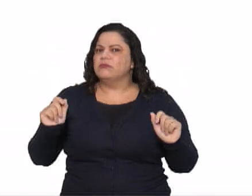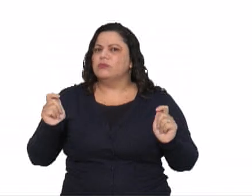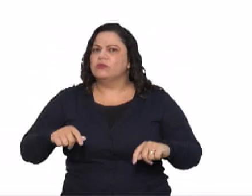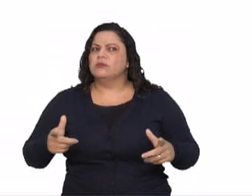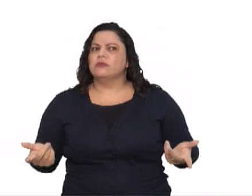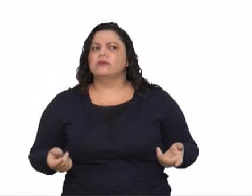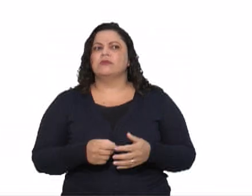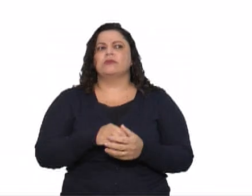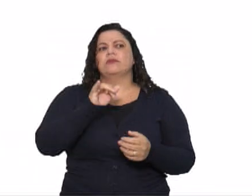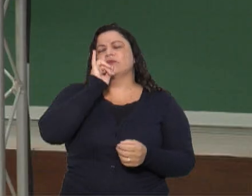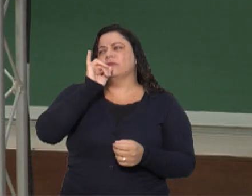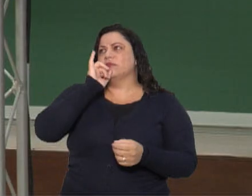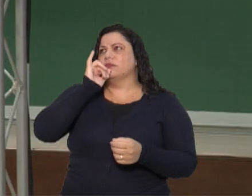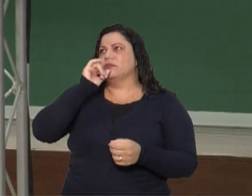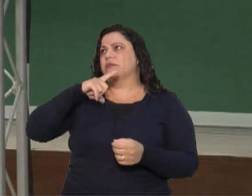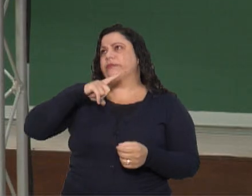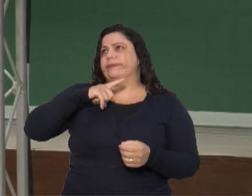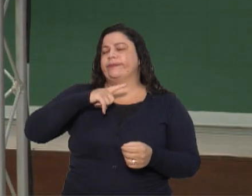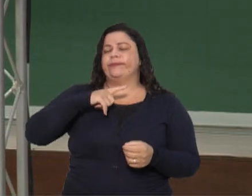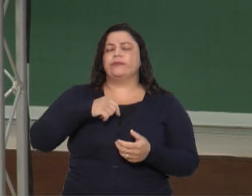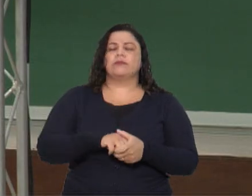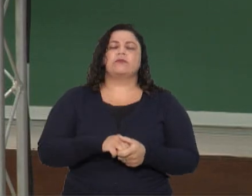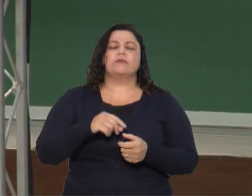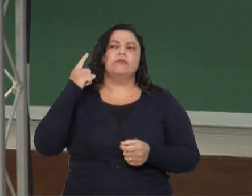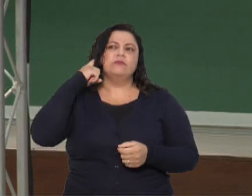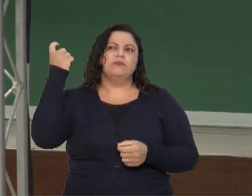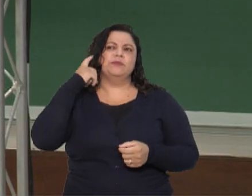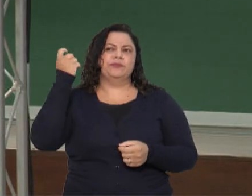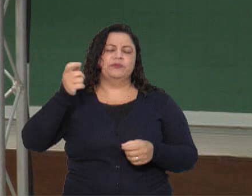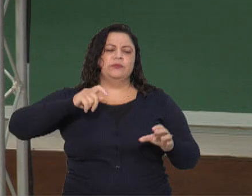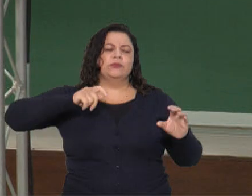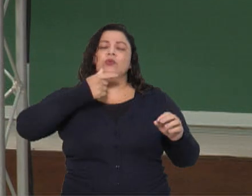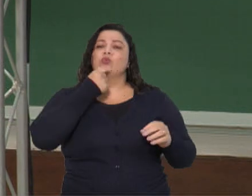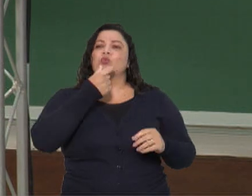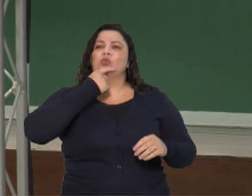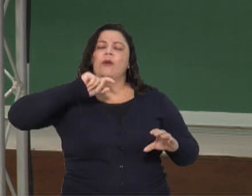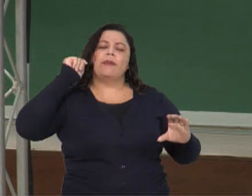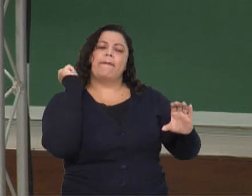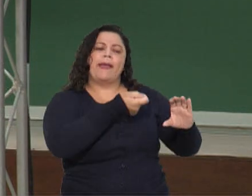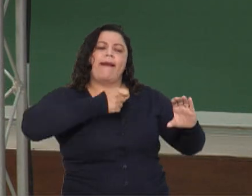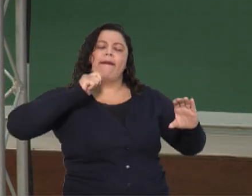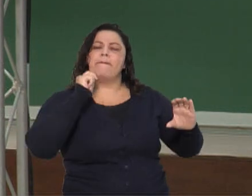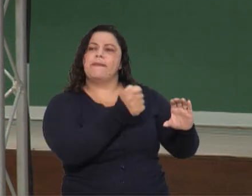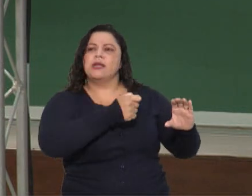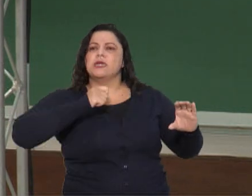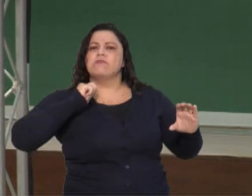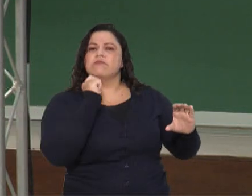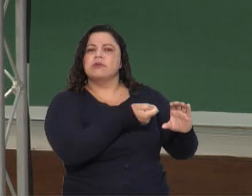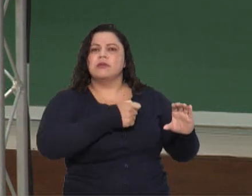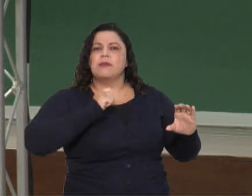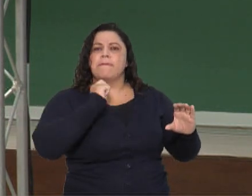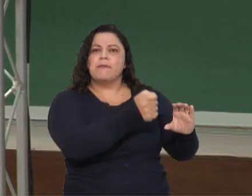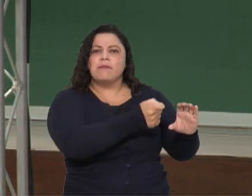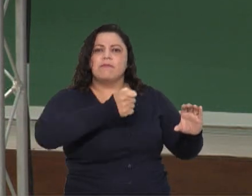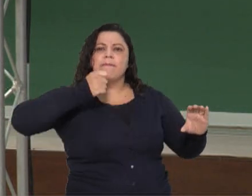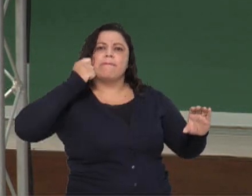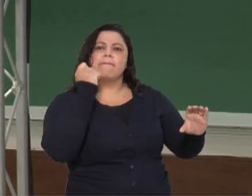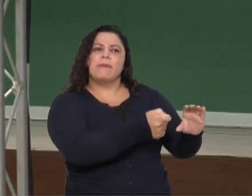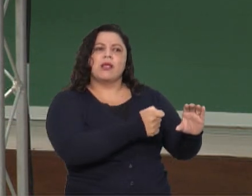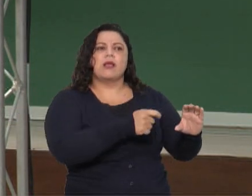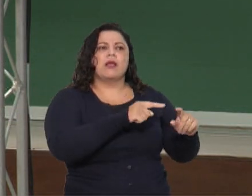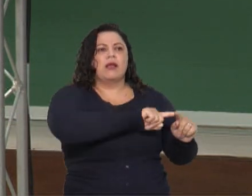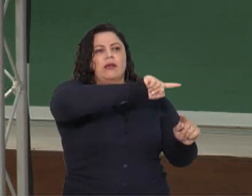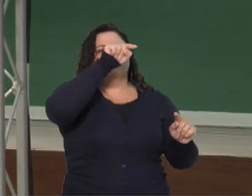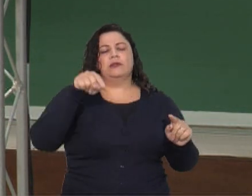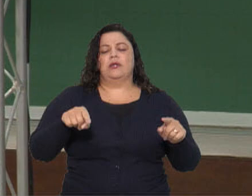som de um marceneiro martelando uma tábua, aquele barulho. Tem